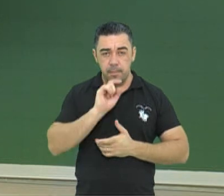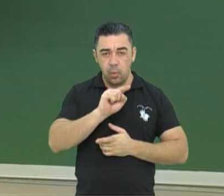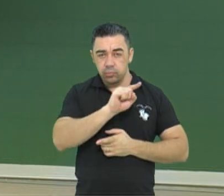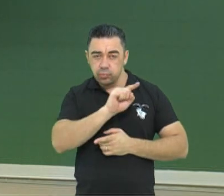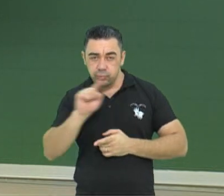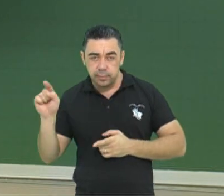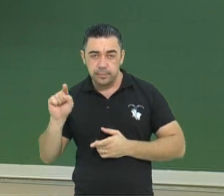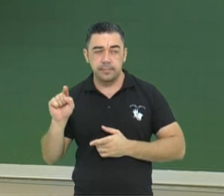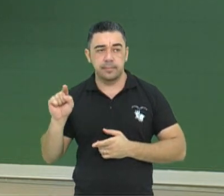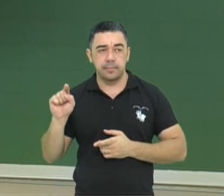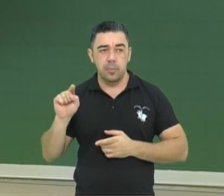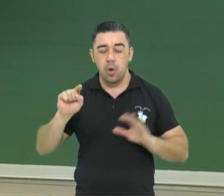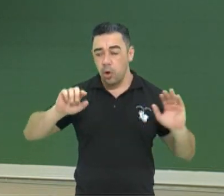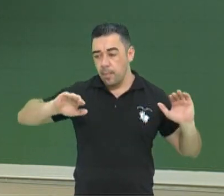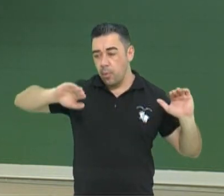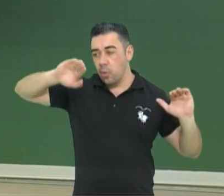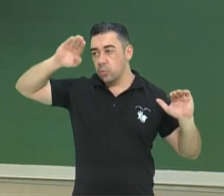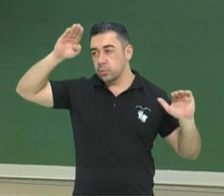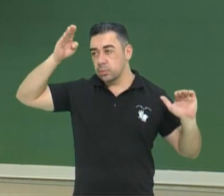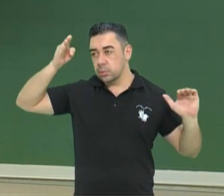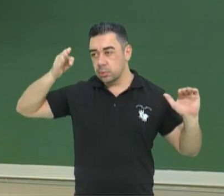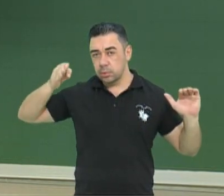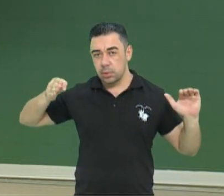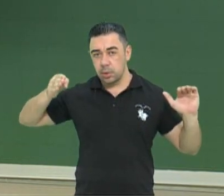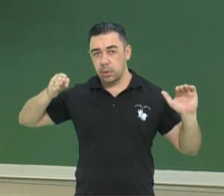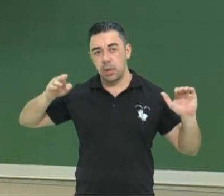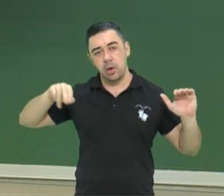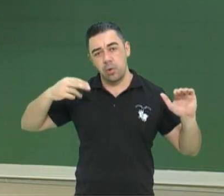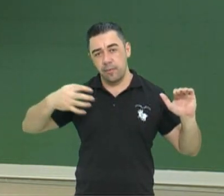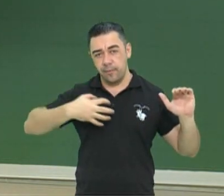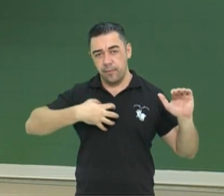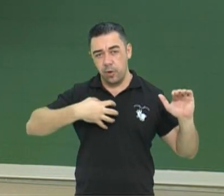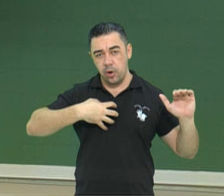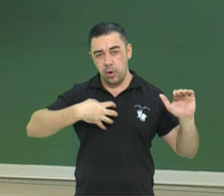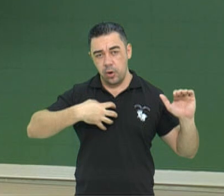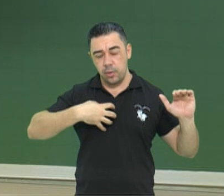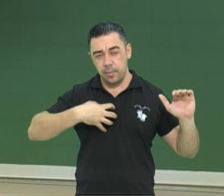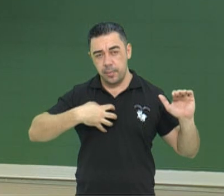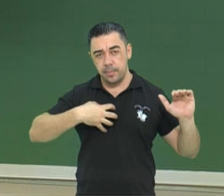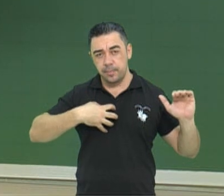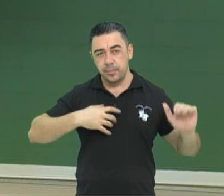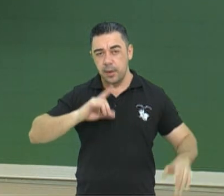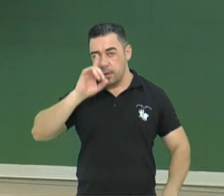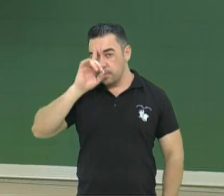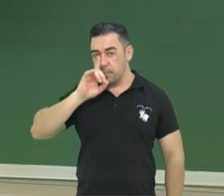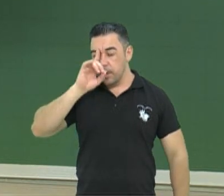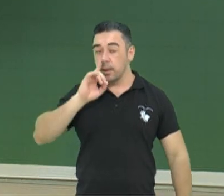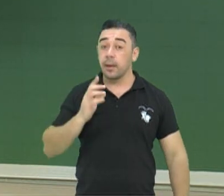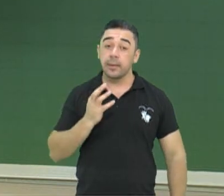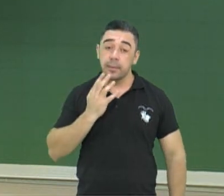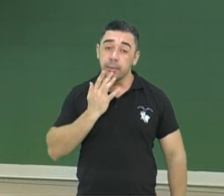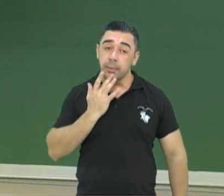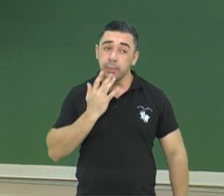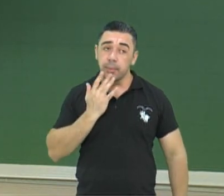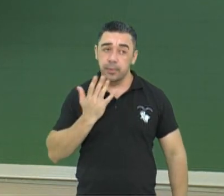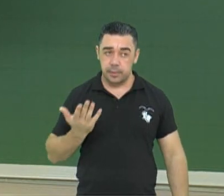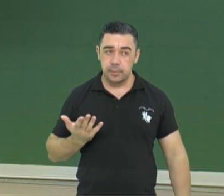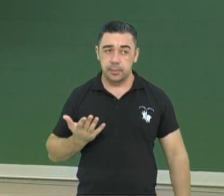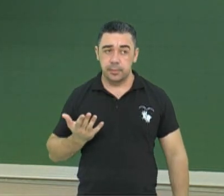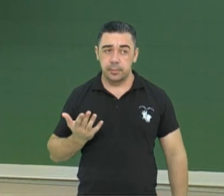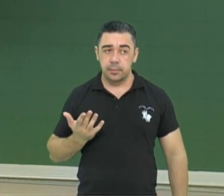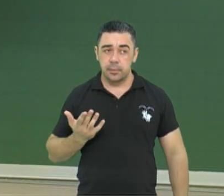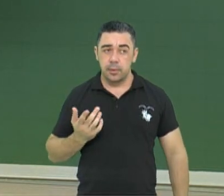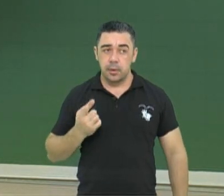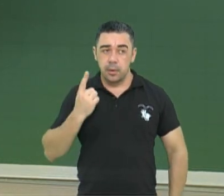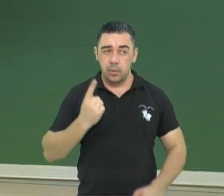reta. Montanha, o que é montanha? Pode ser um triângulo, uma forma. Amarelo, amarelo é cor. Ele